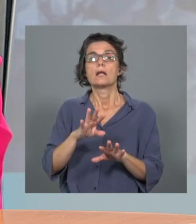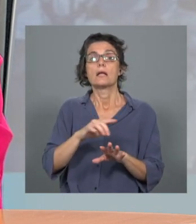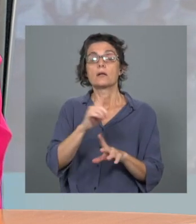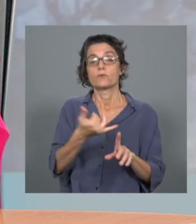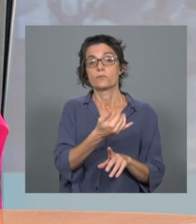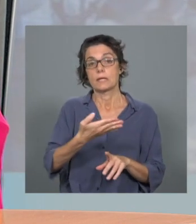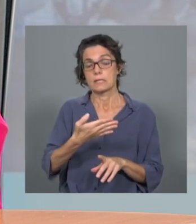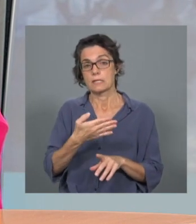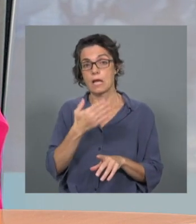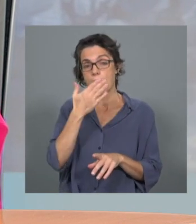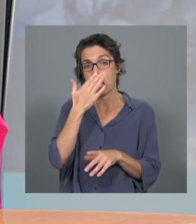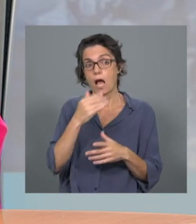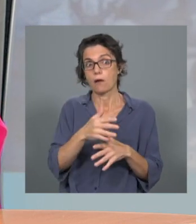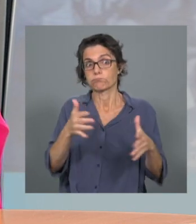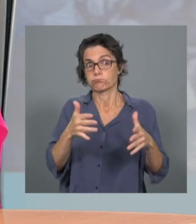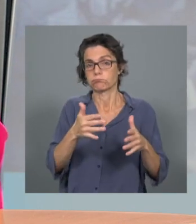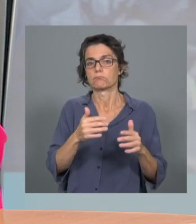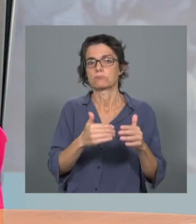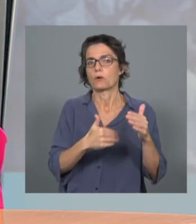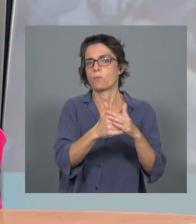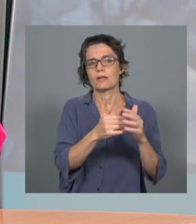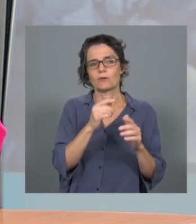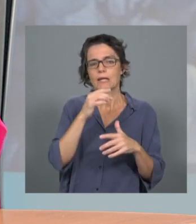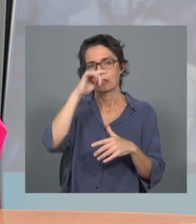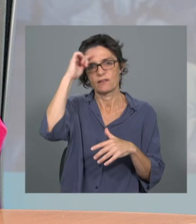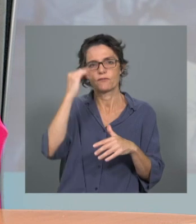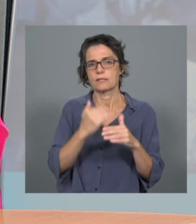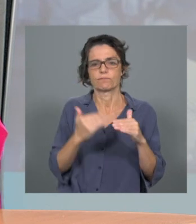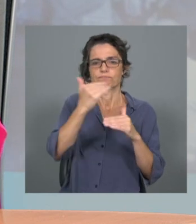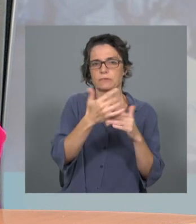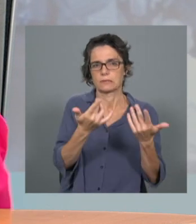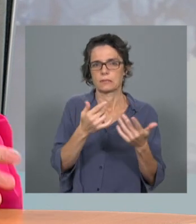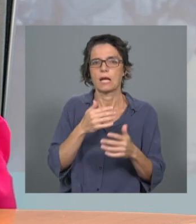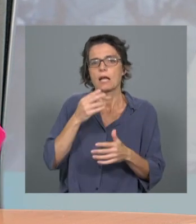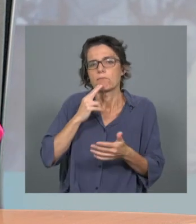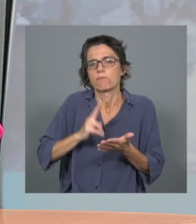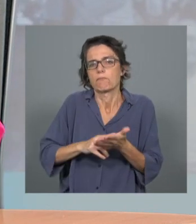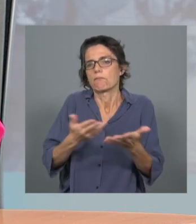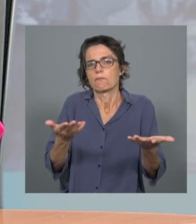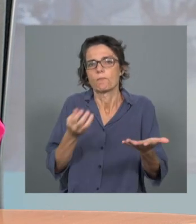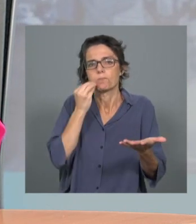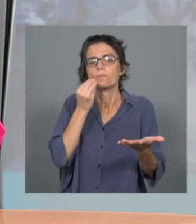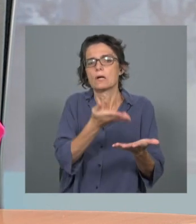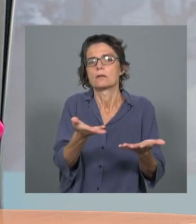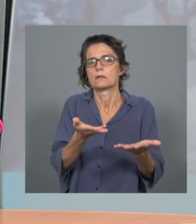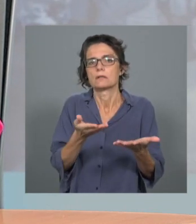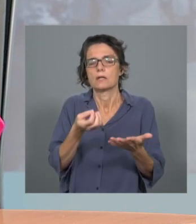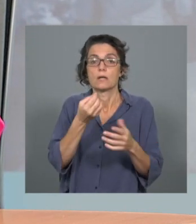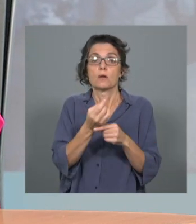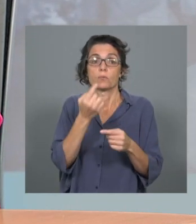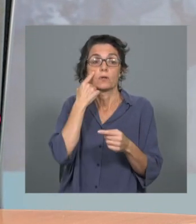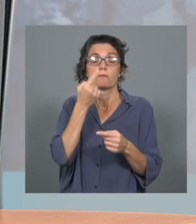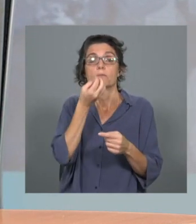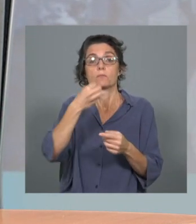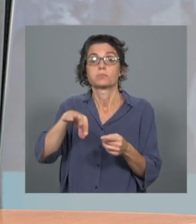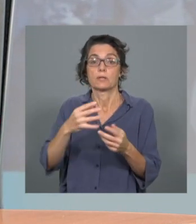máximo que parecia impossível de ultrapassar e, de facto, era impossível e perdeu câmaras.